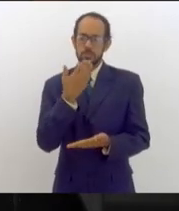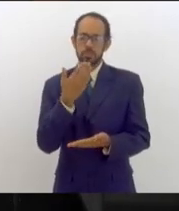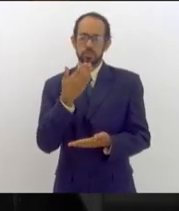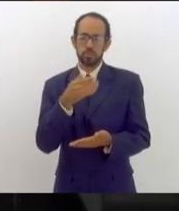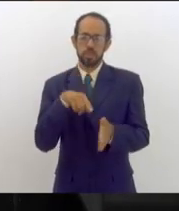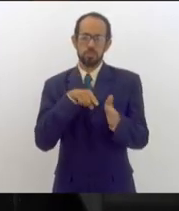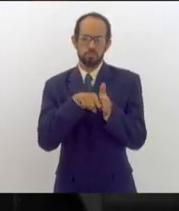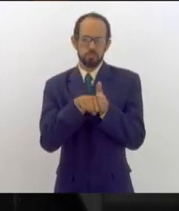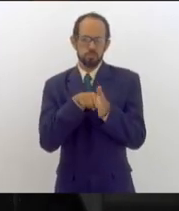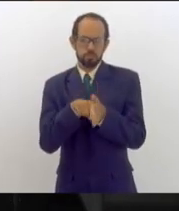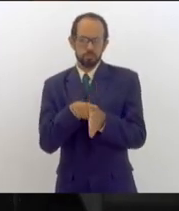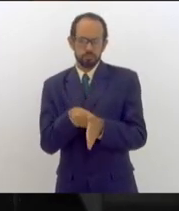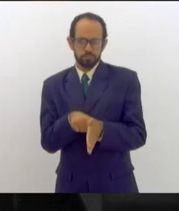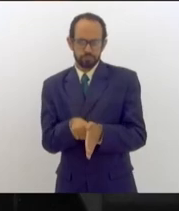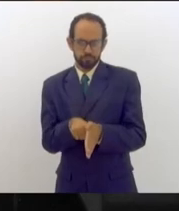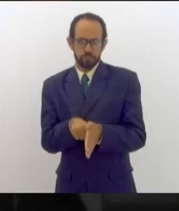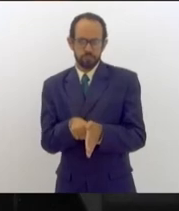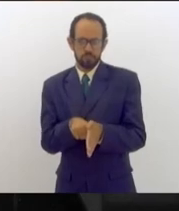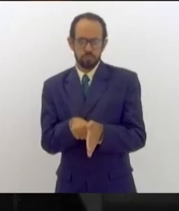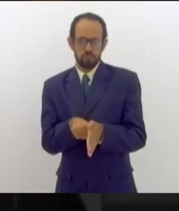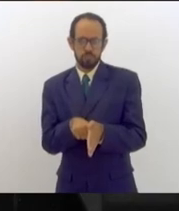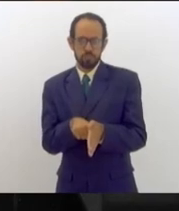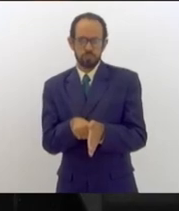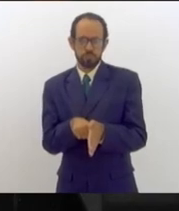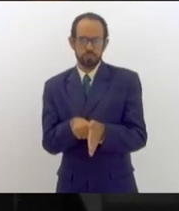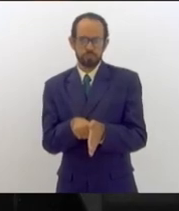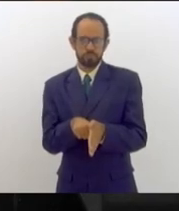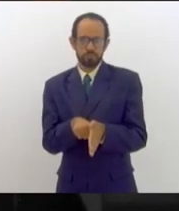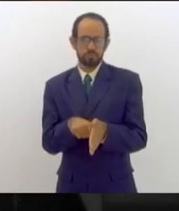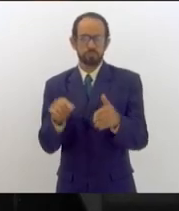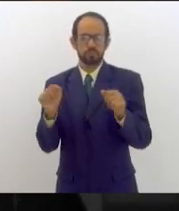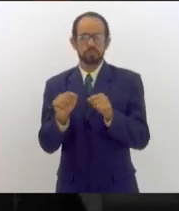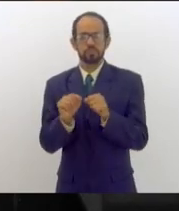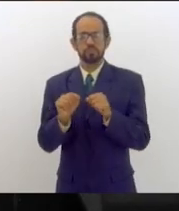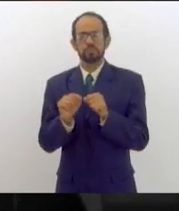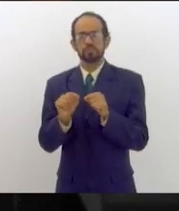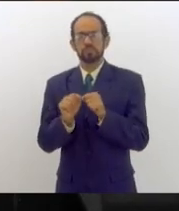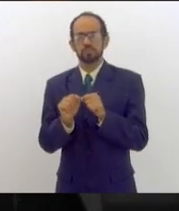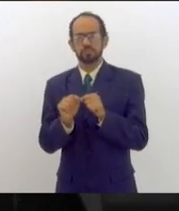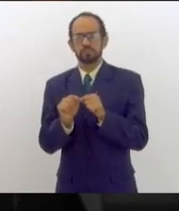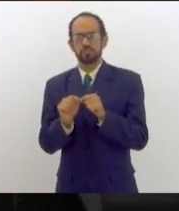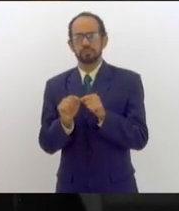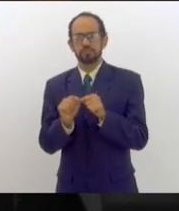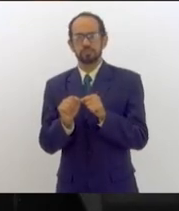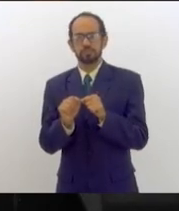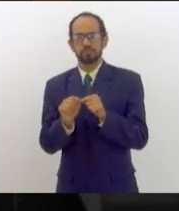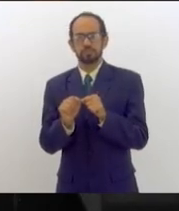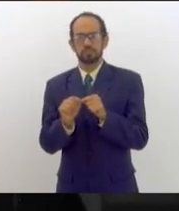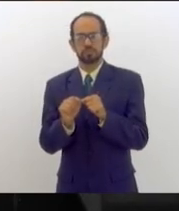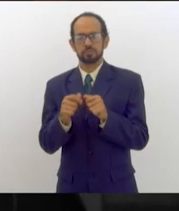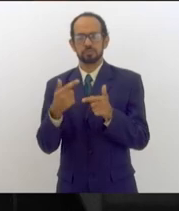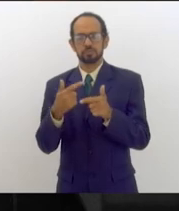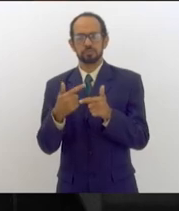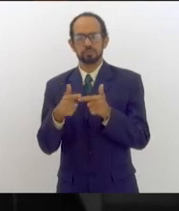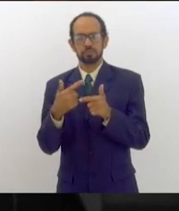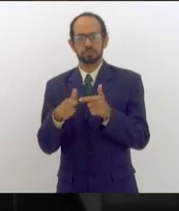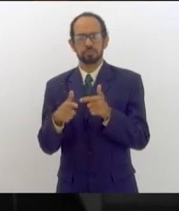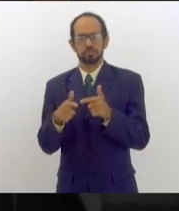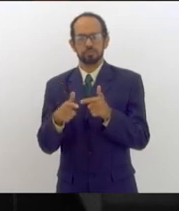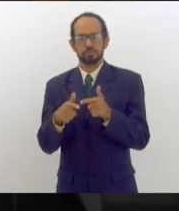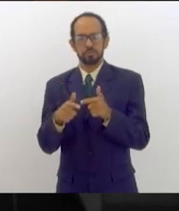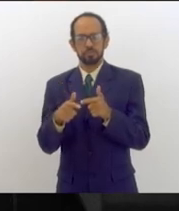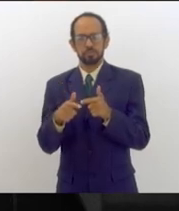perícia que foi que tá sendo feita na questão do rompimento